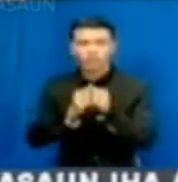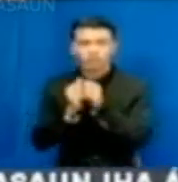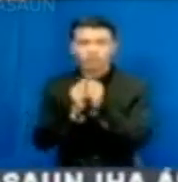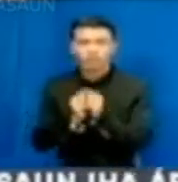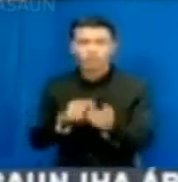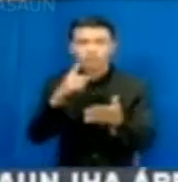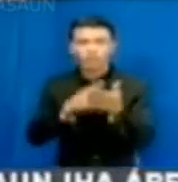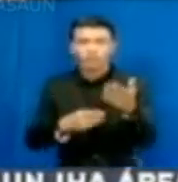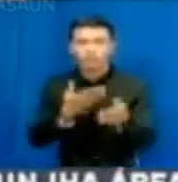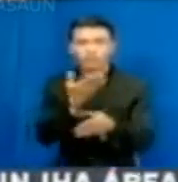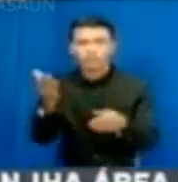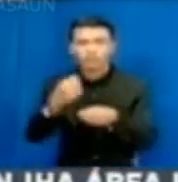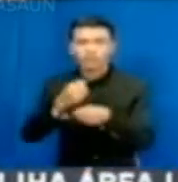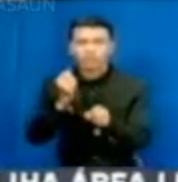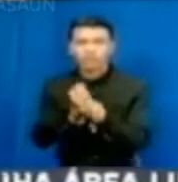Sibil Sibil